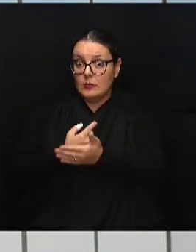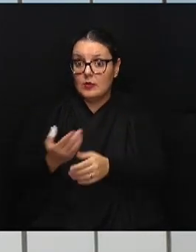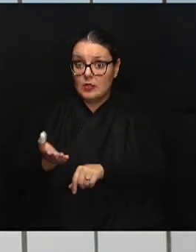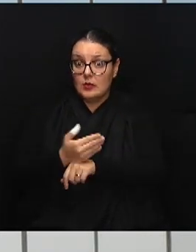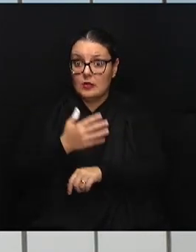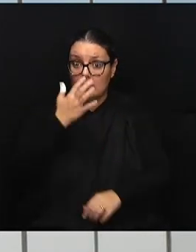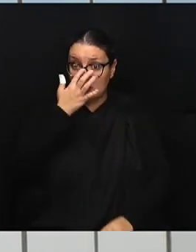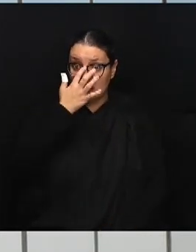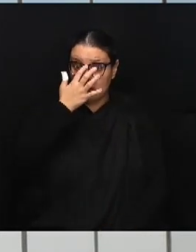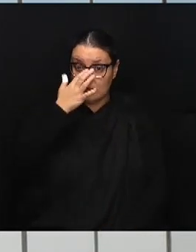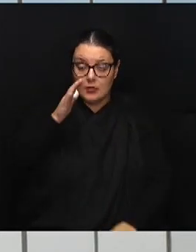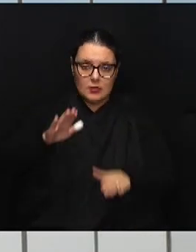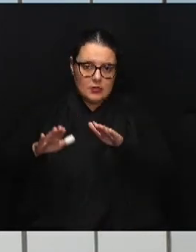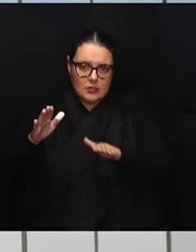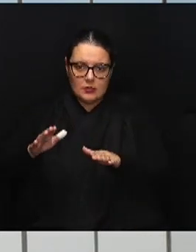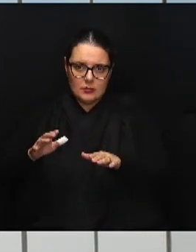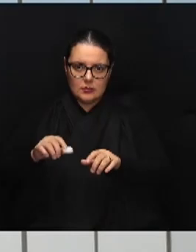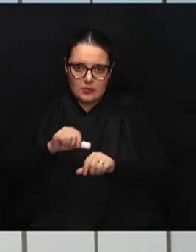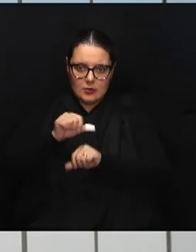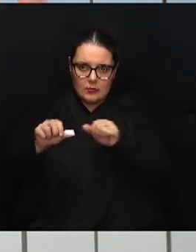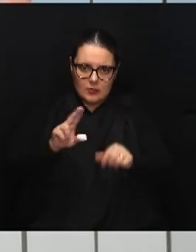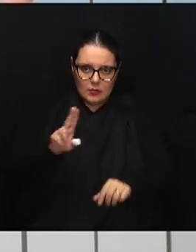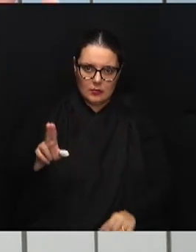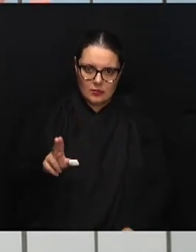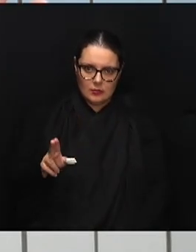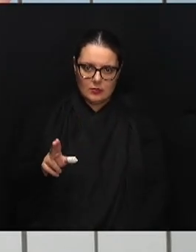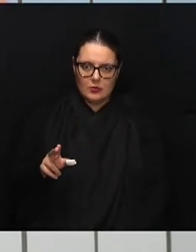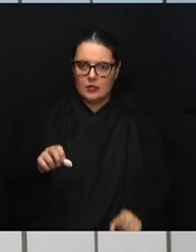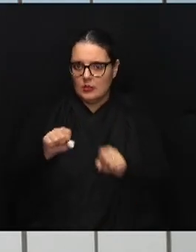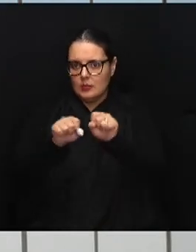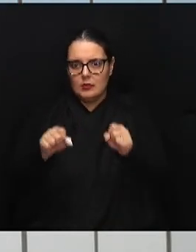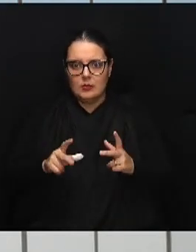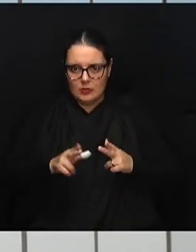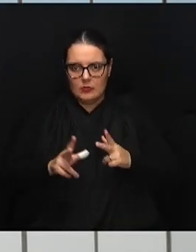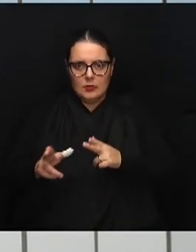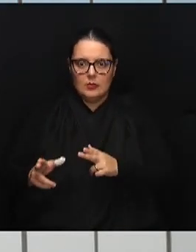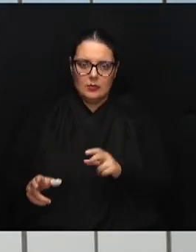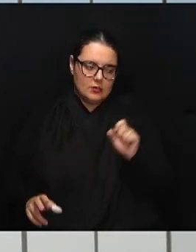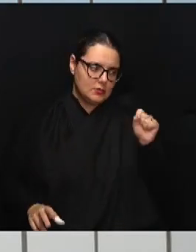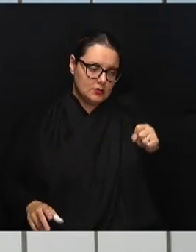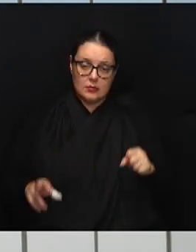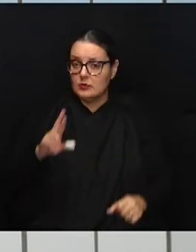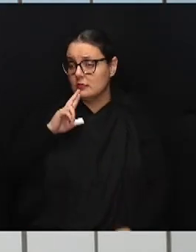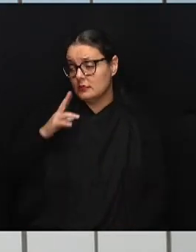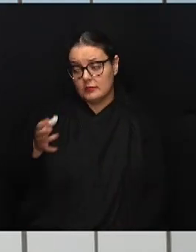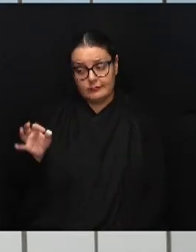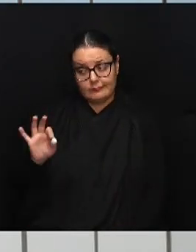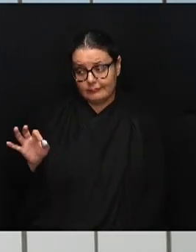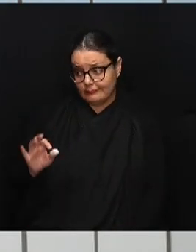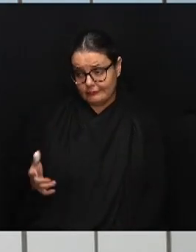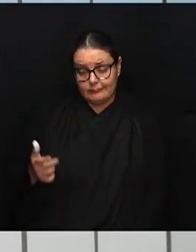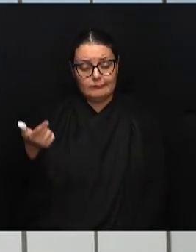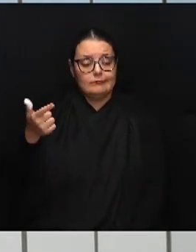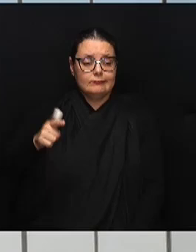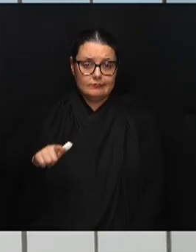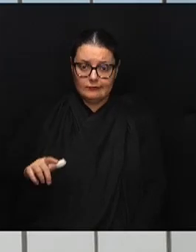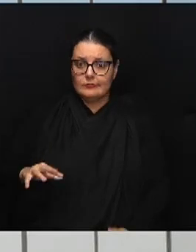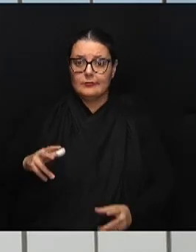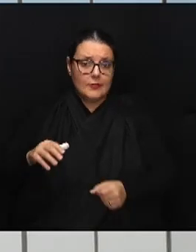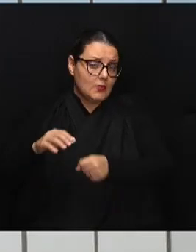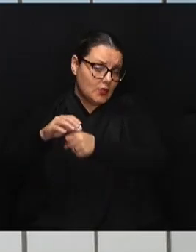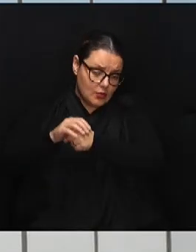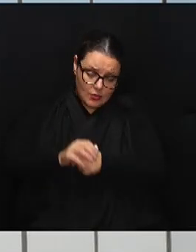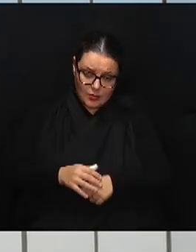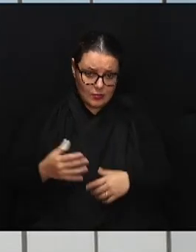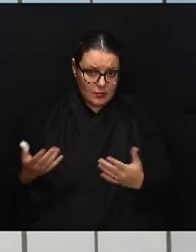anteriormente, às vezes a gente só muda o nome e mantém o mesmo sistema. Sim. E isso não resolve nada, porque continuamos todos oprimidos,